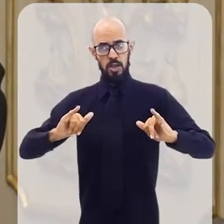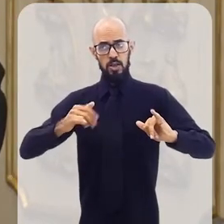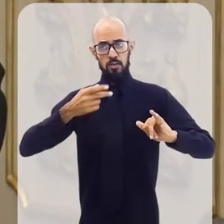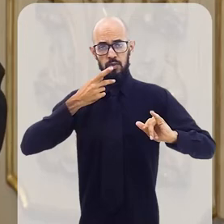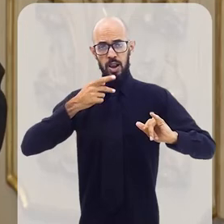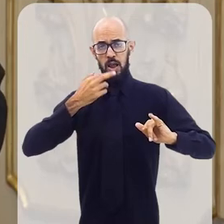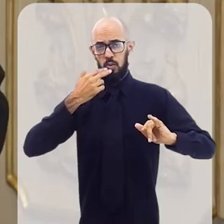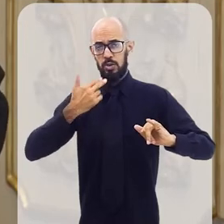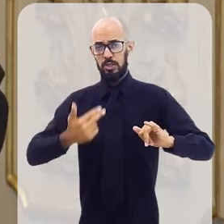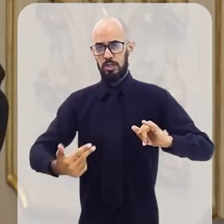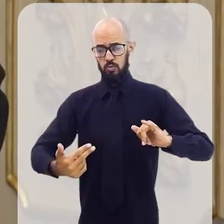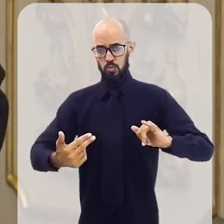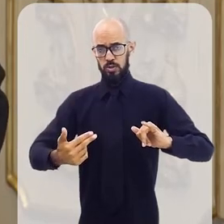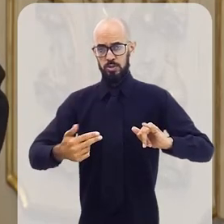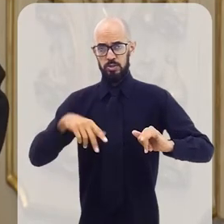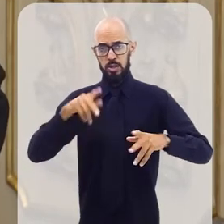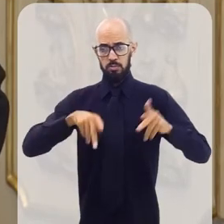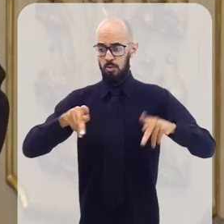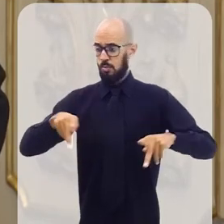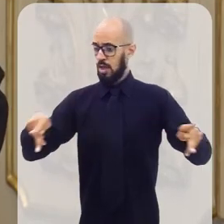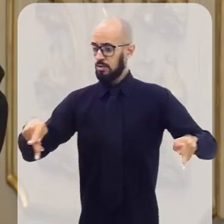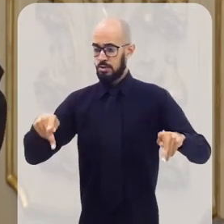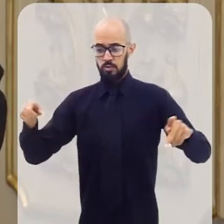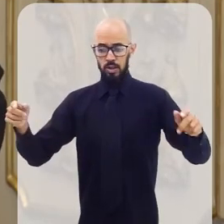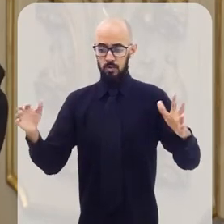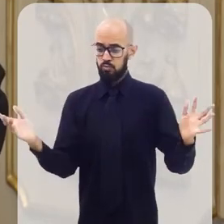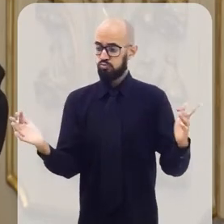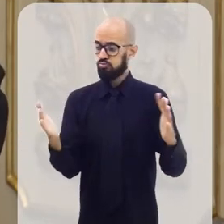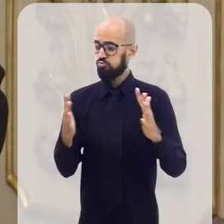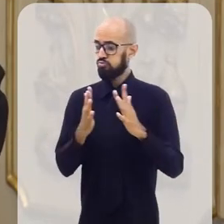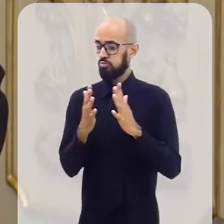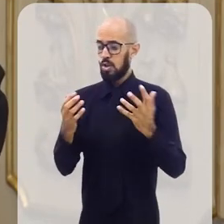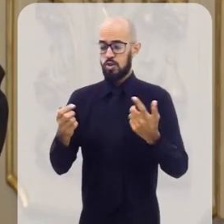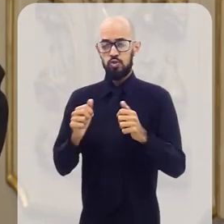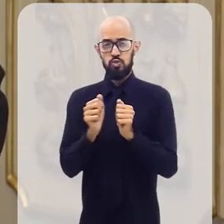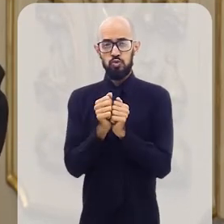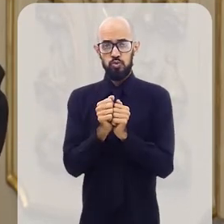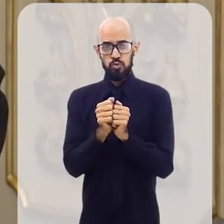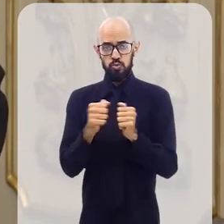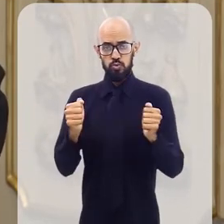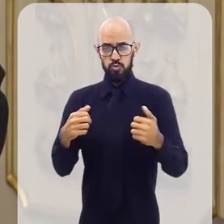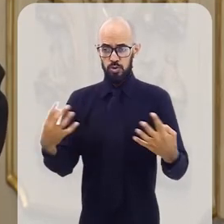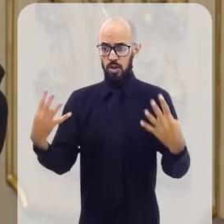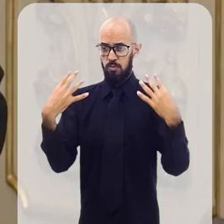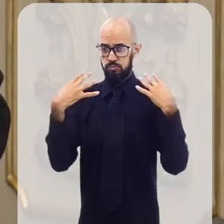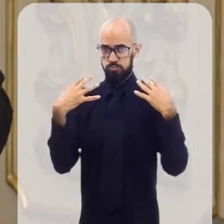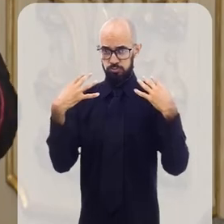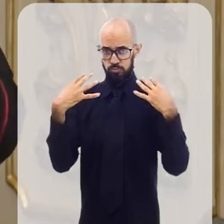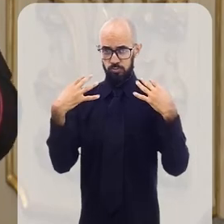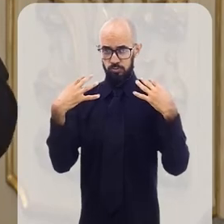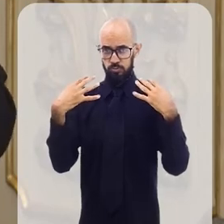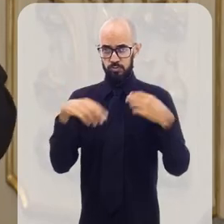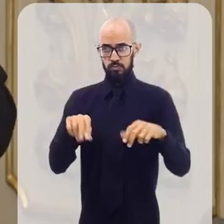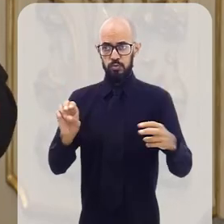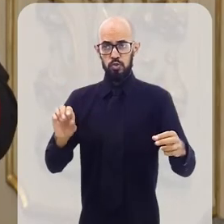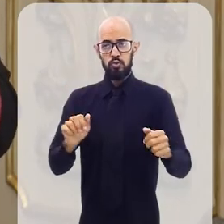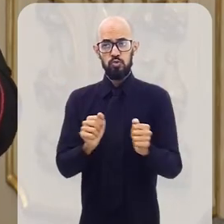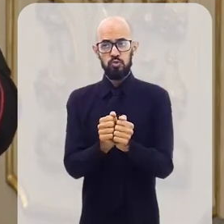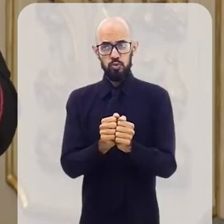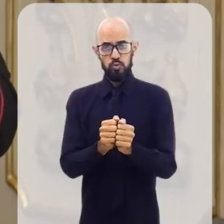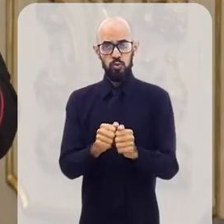falaram das línguas daqueles povos que estavam ali no momento da celebração de Pentecostes tos